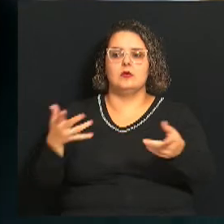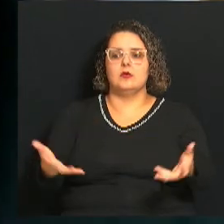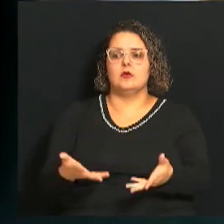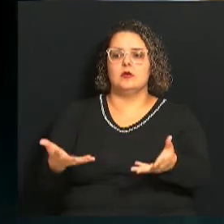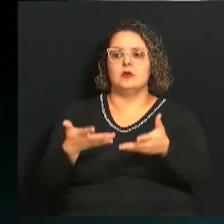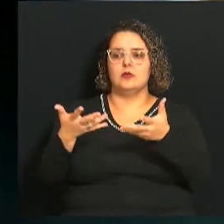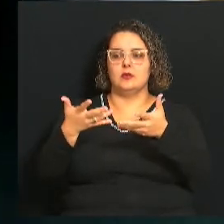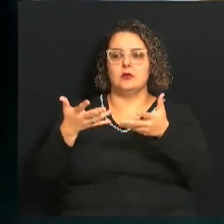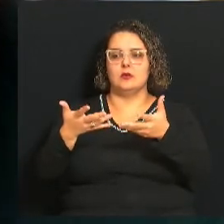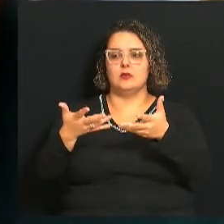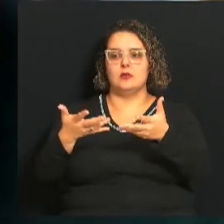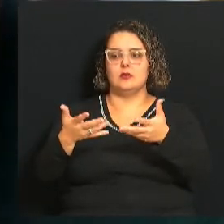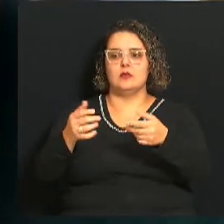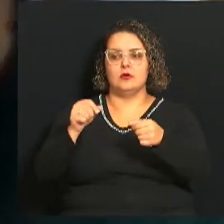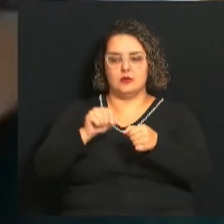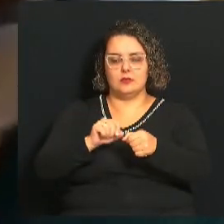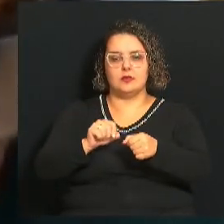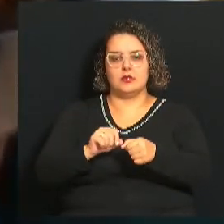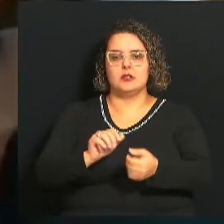contribuições que fez,